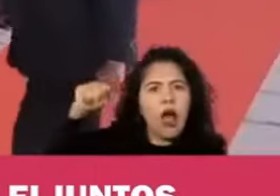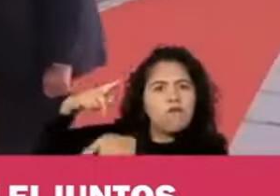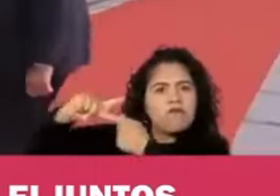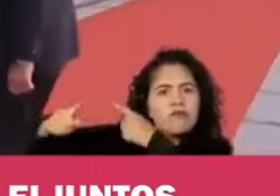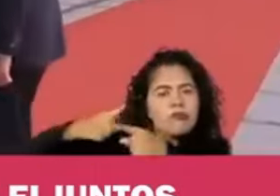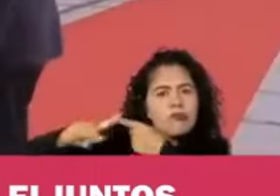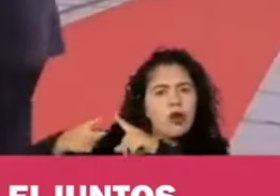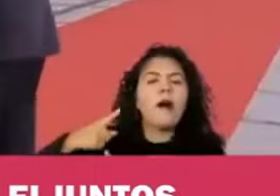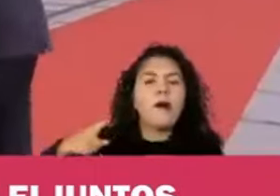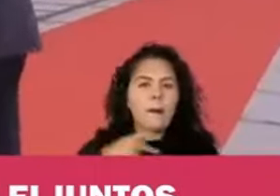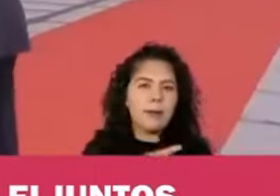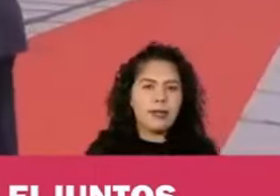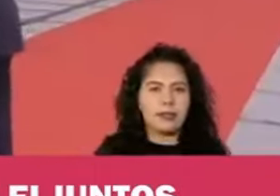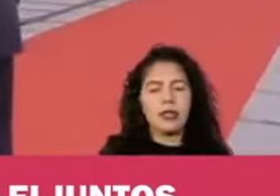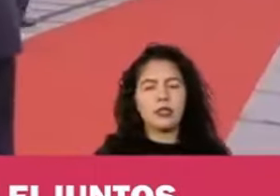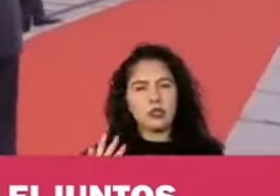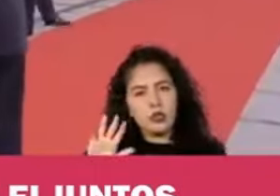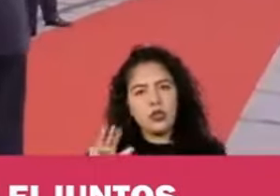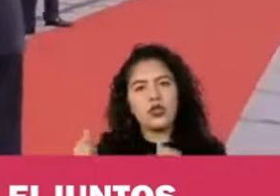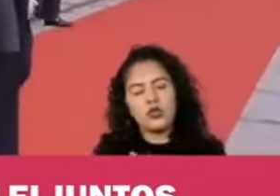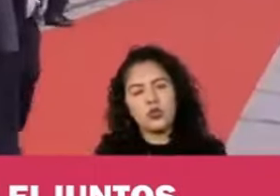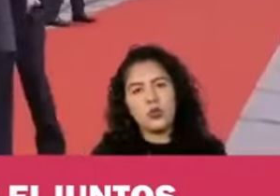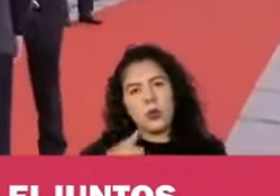Deixa o japonês... Né?